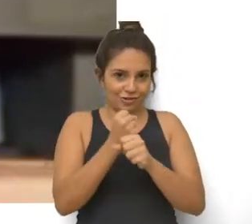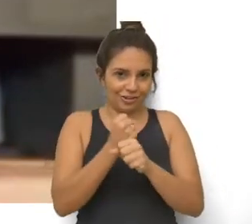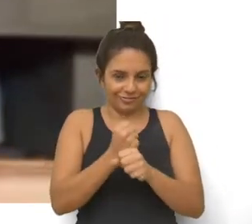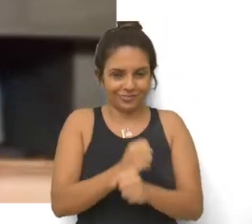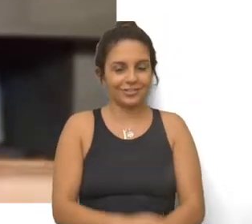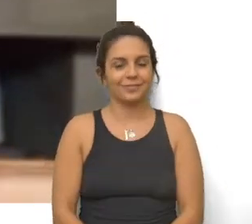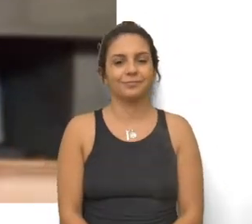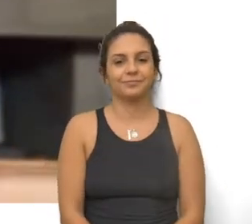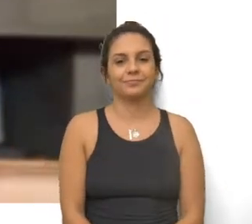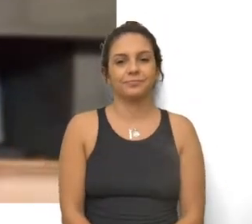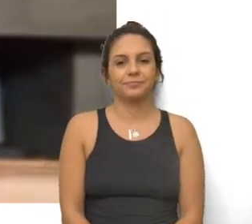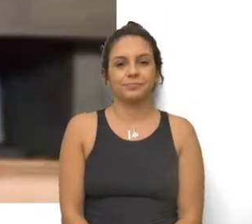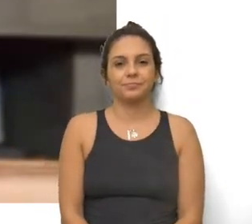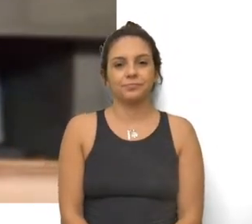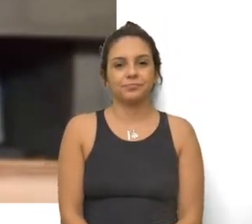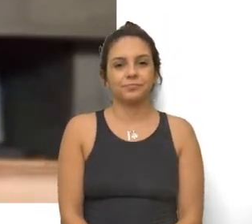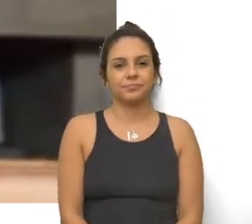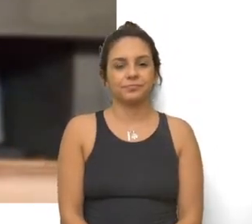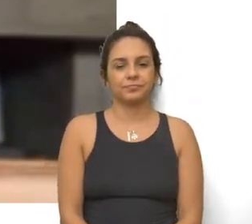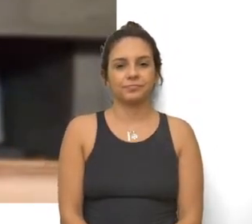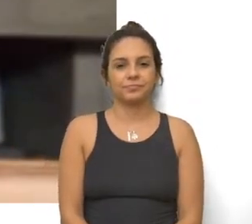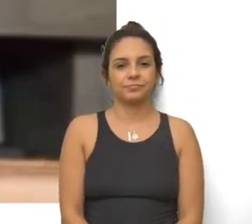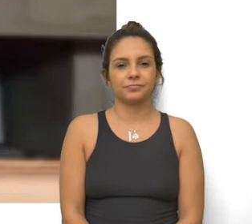anos. E